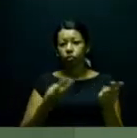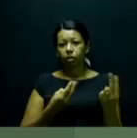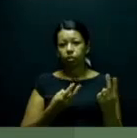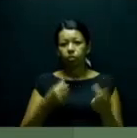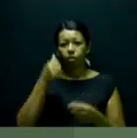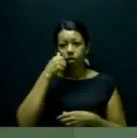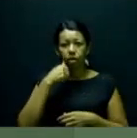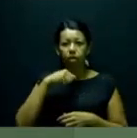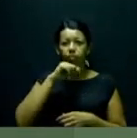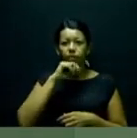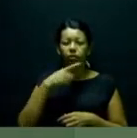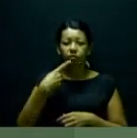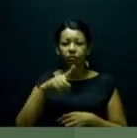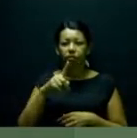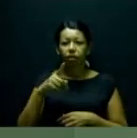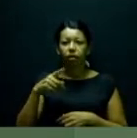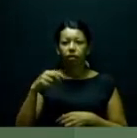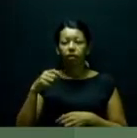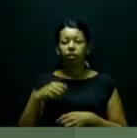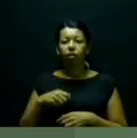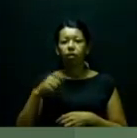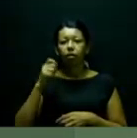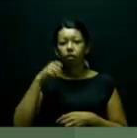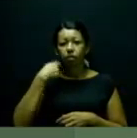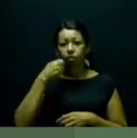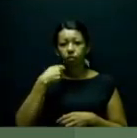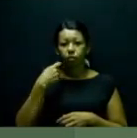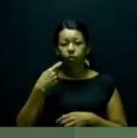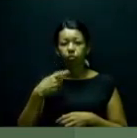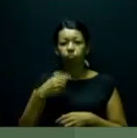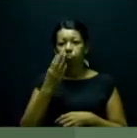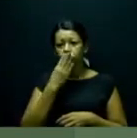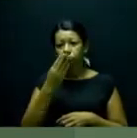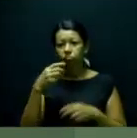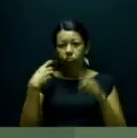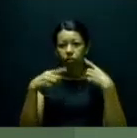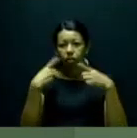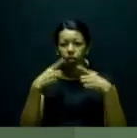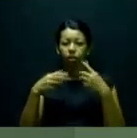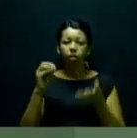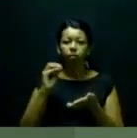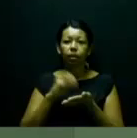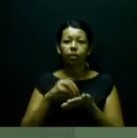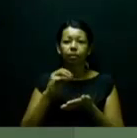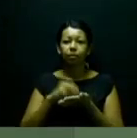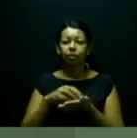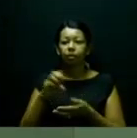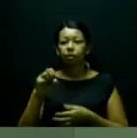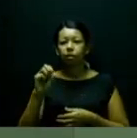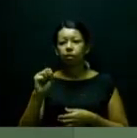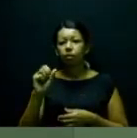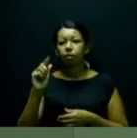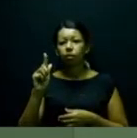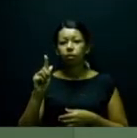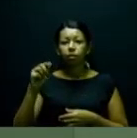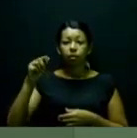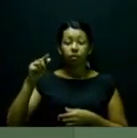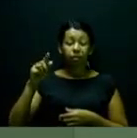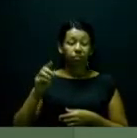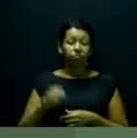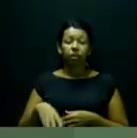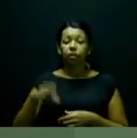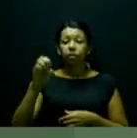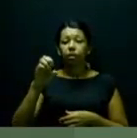mãe vai, via judicial, fazer a solicitação, ponto. Sem esquema, sem